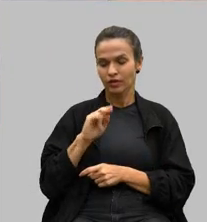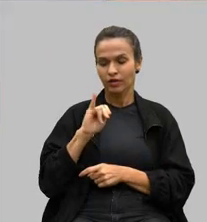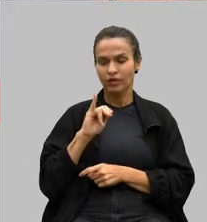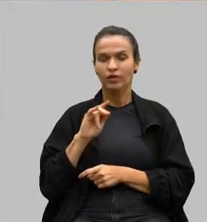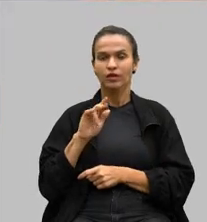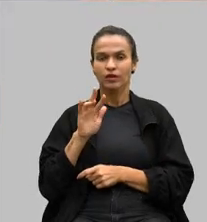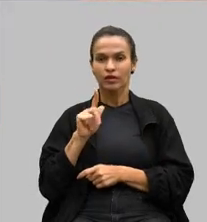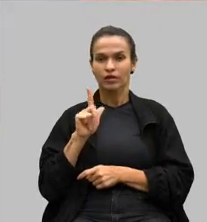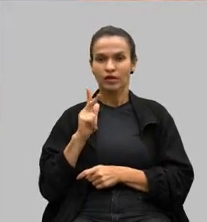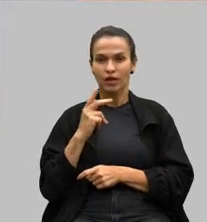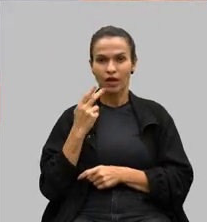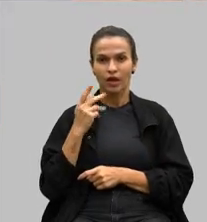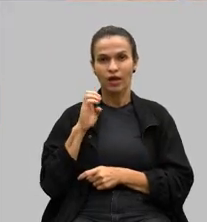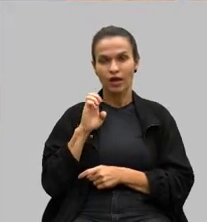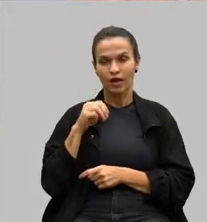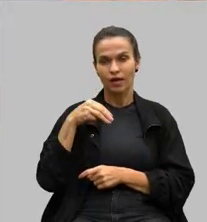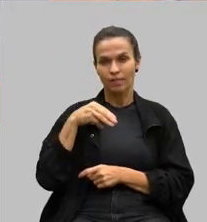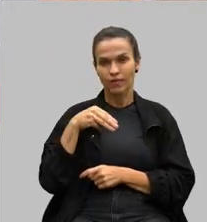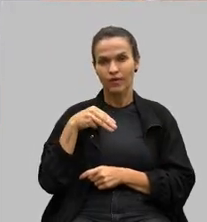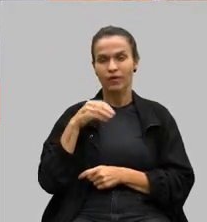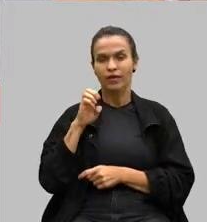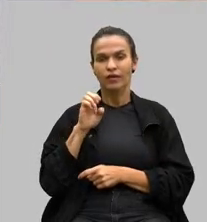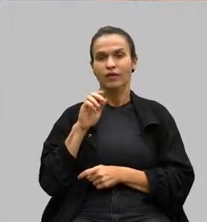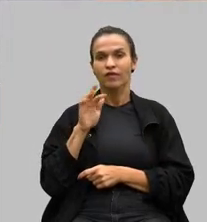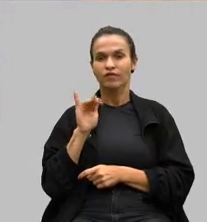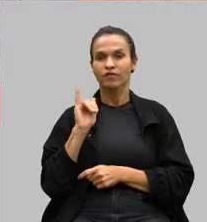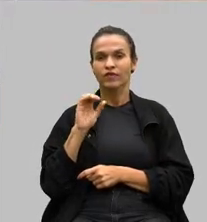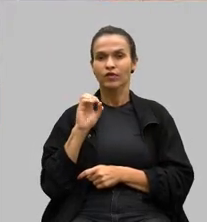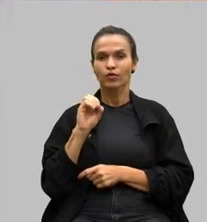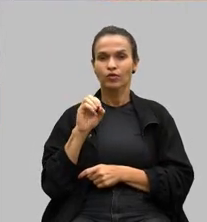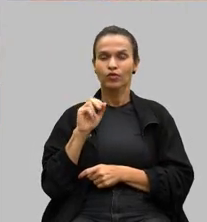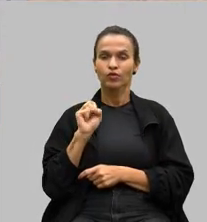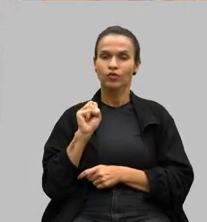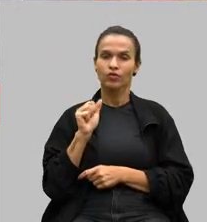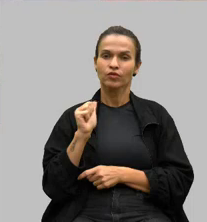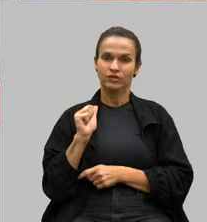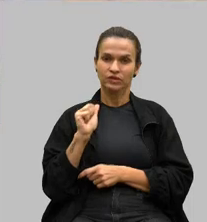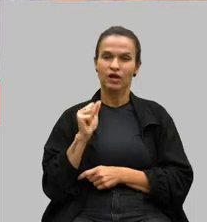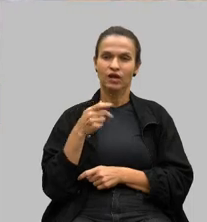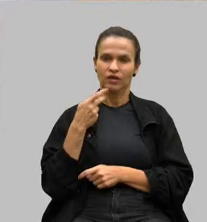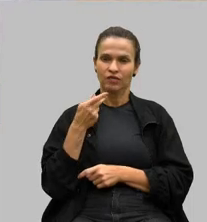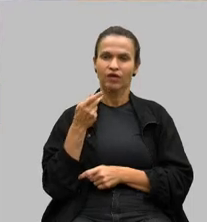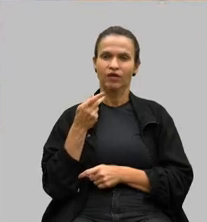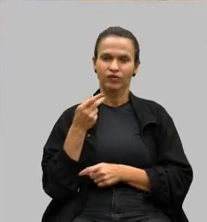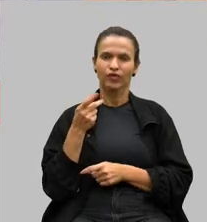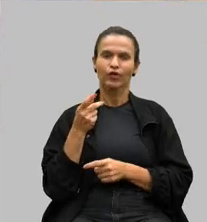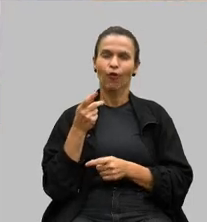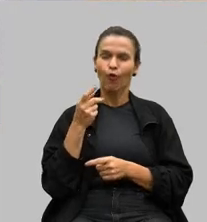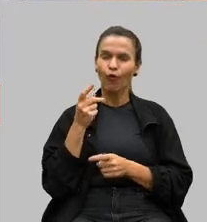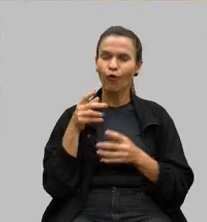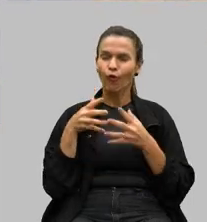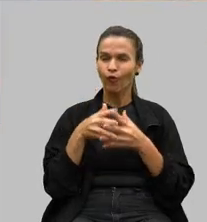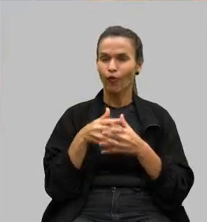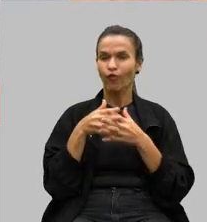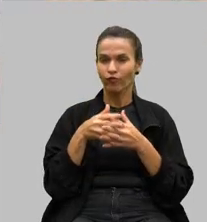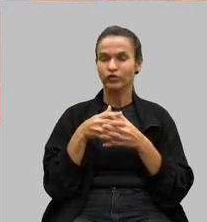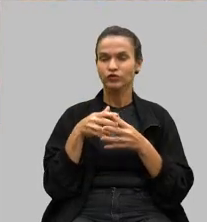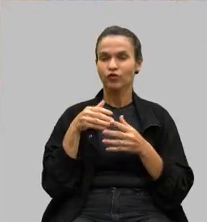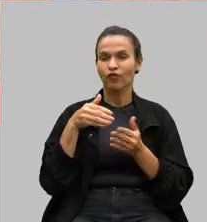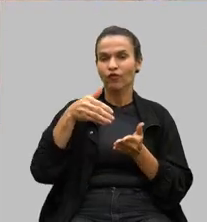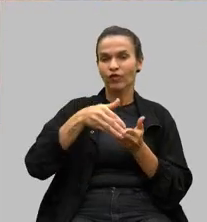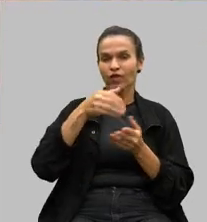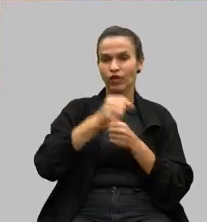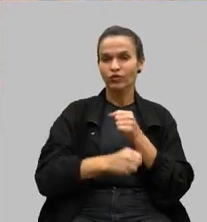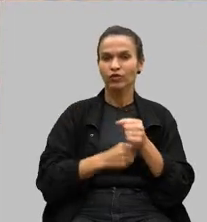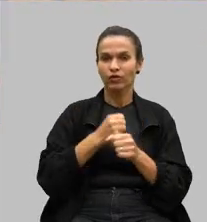falava né Eh do quanto foi atropelado final do ano para que os fazedores de